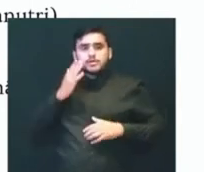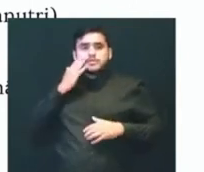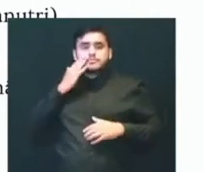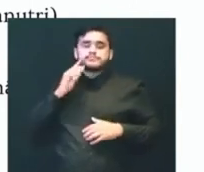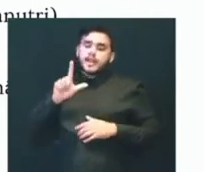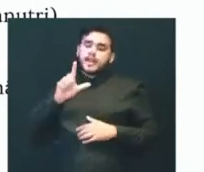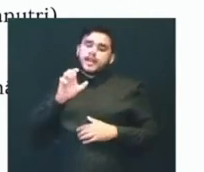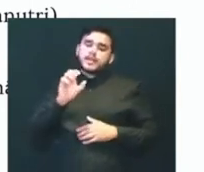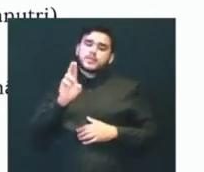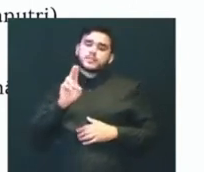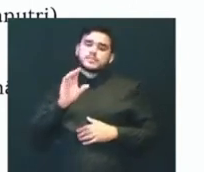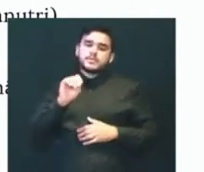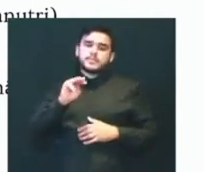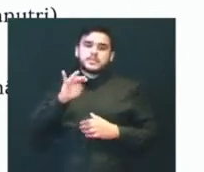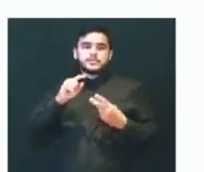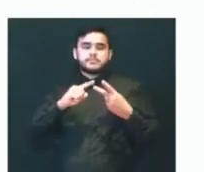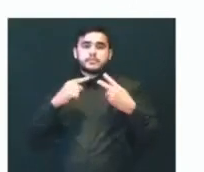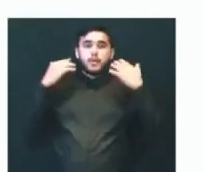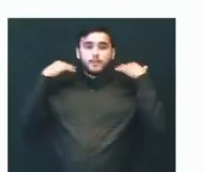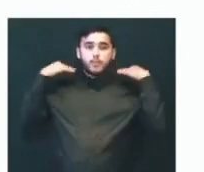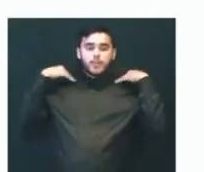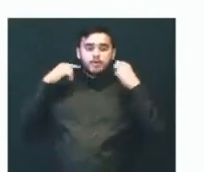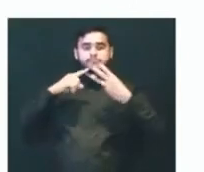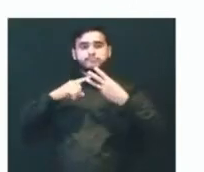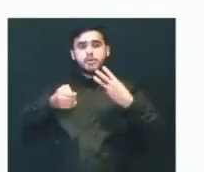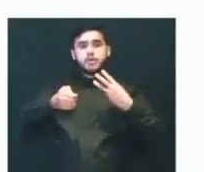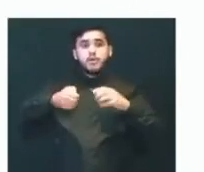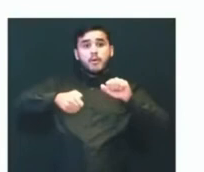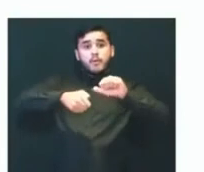de leucemia, pulmão, próstata, por exemplo.